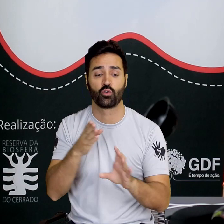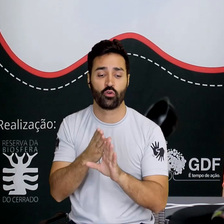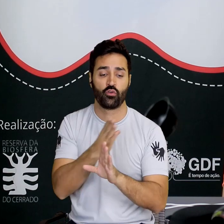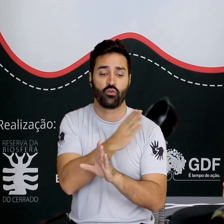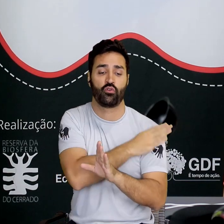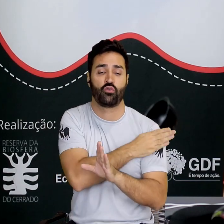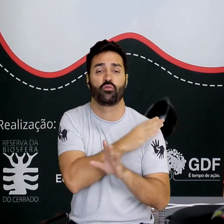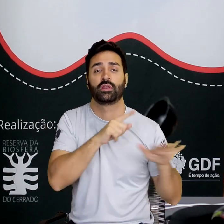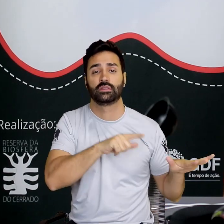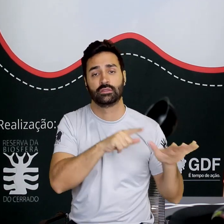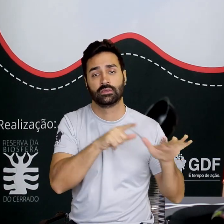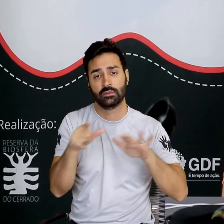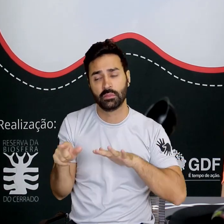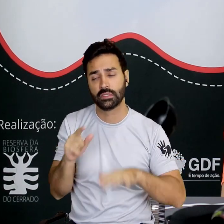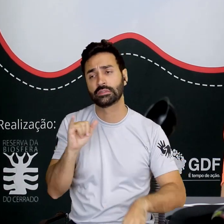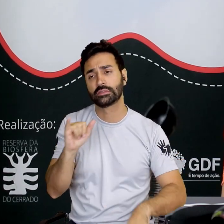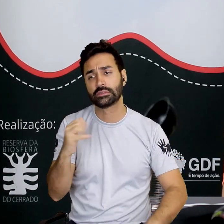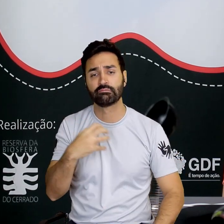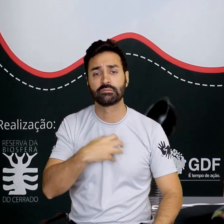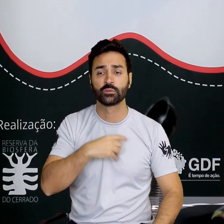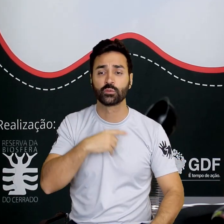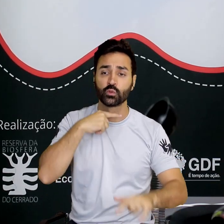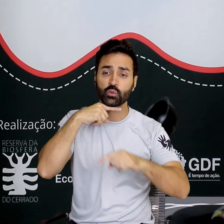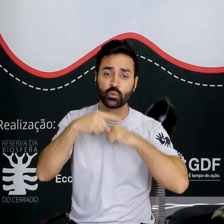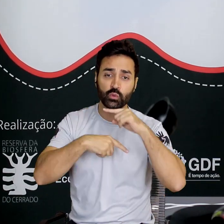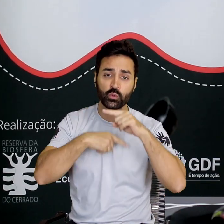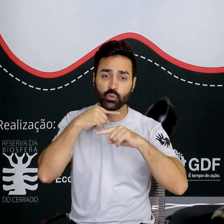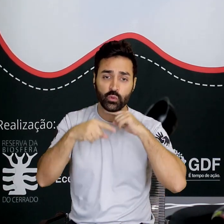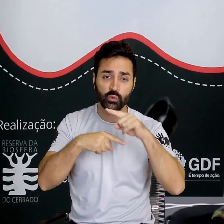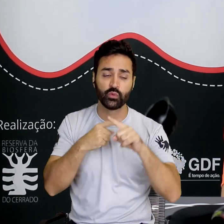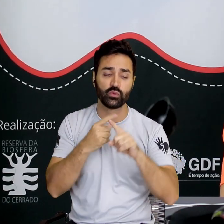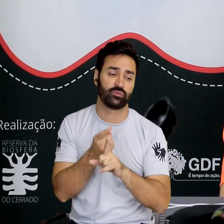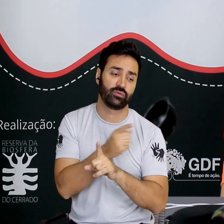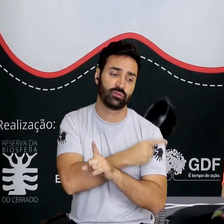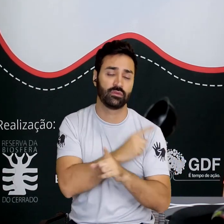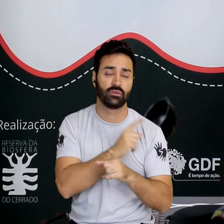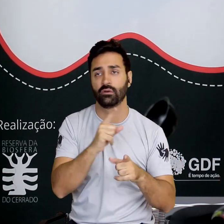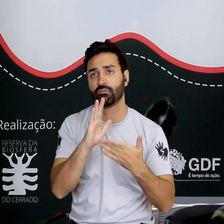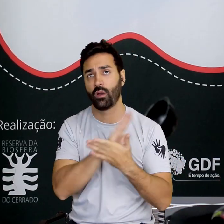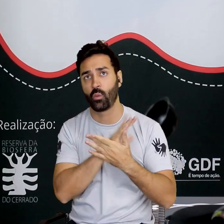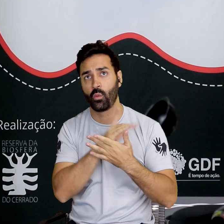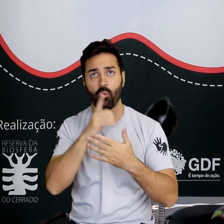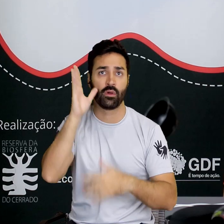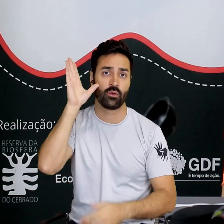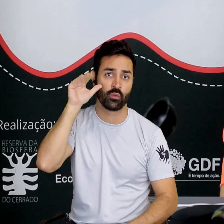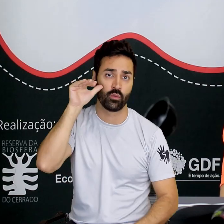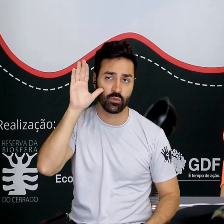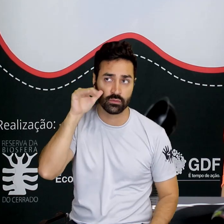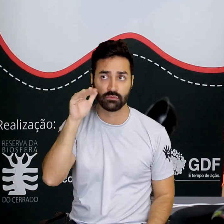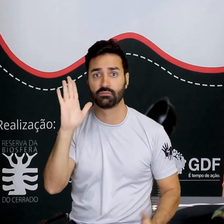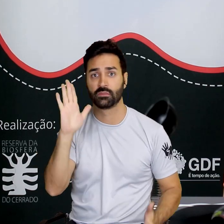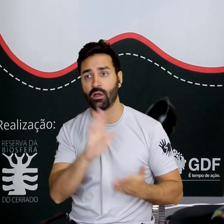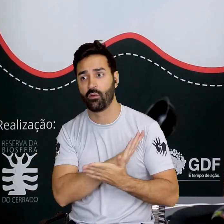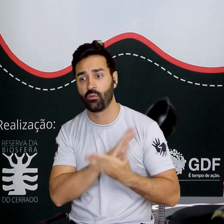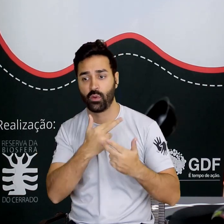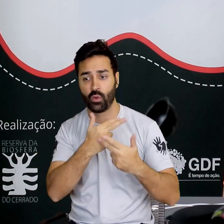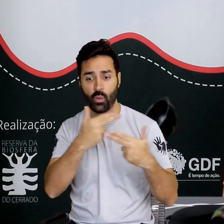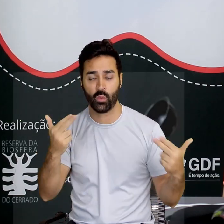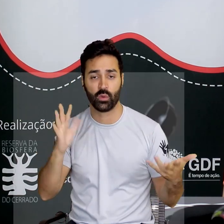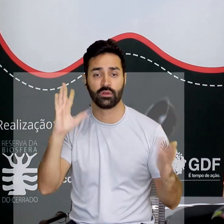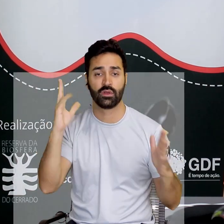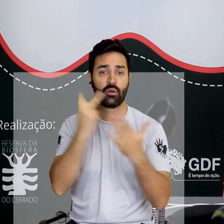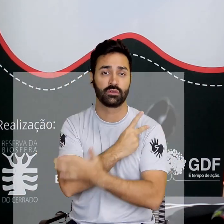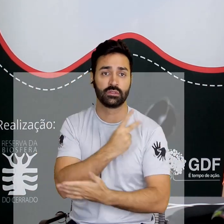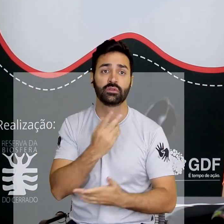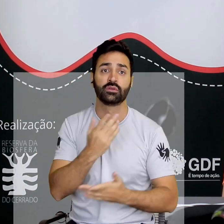semana, tá? Se tem alguma dúvida em relação ao que foi da semana, alguma curiosidade, alguma situação que aconteceu, eu gostaria que